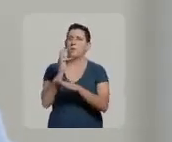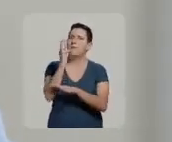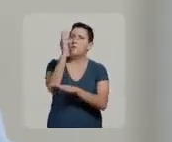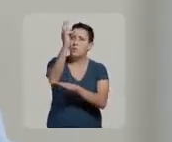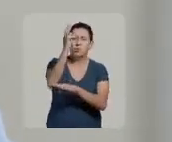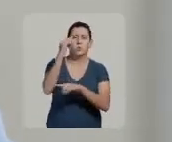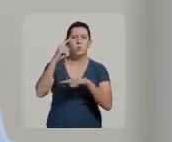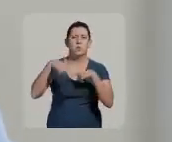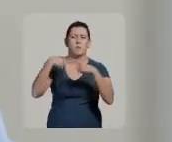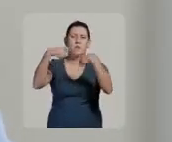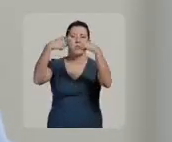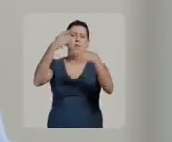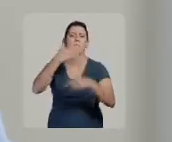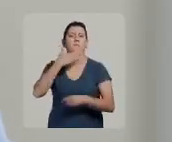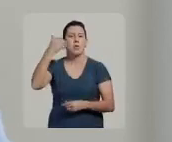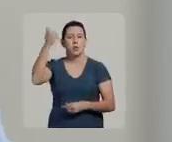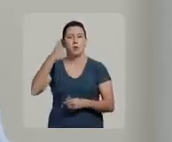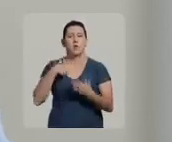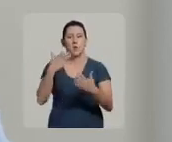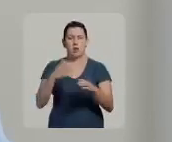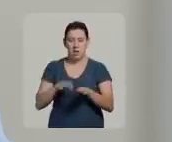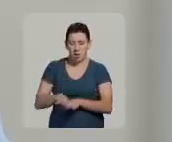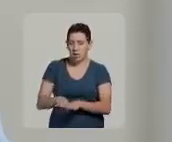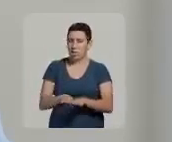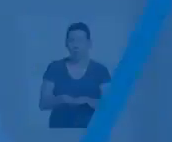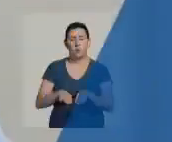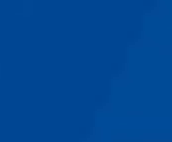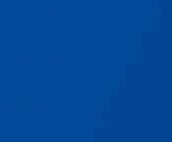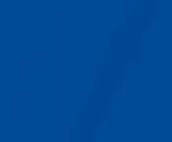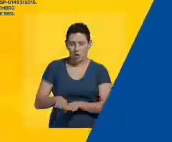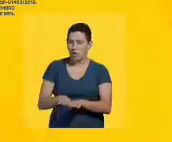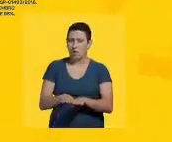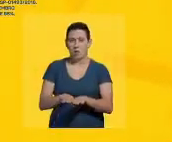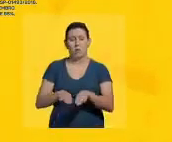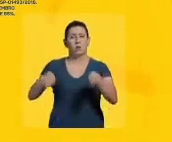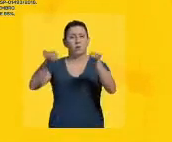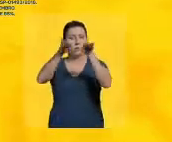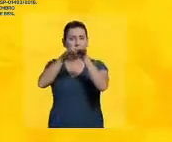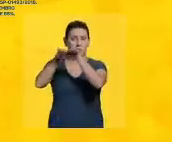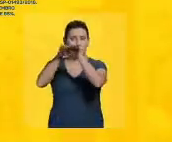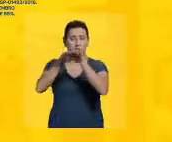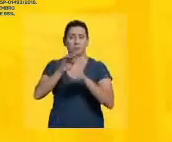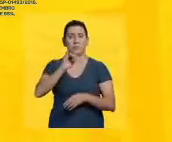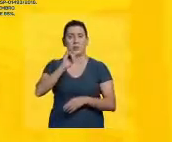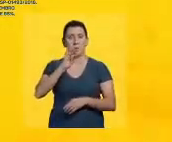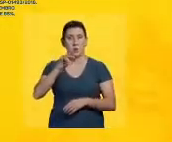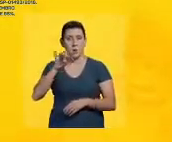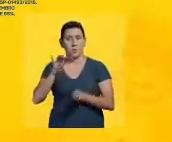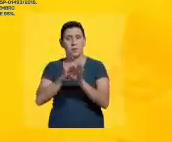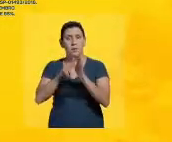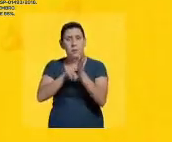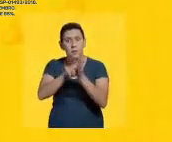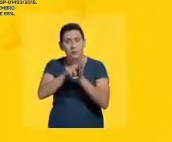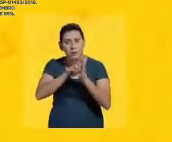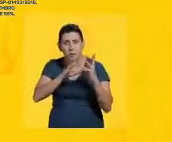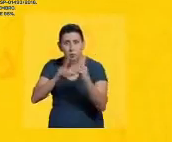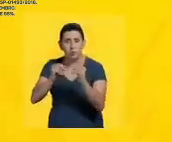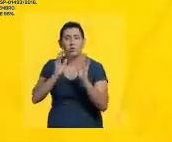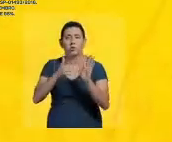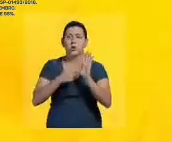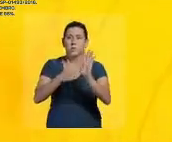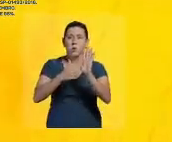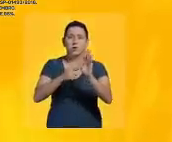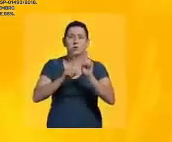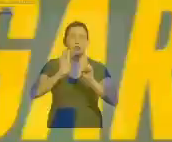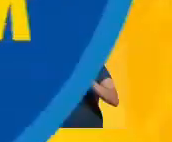Eu não igualo nada por baixo. Quero igualar tudo por cima. Datafolha e Ibope confirmam. João Dória não para de